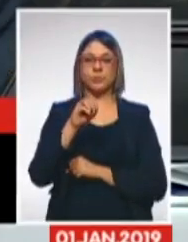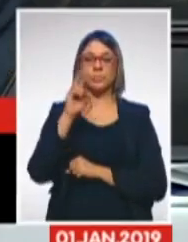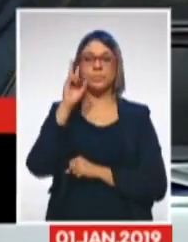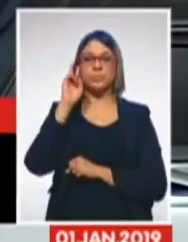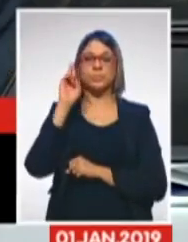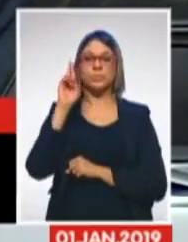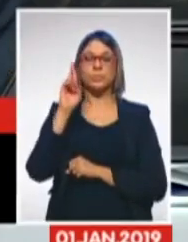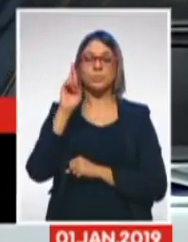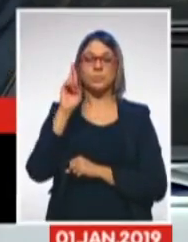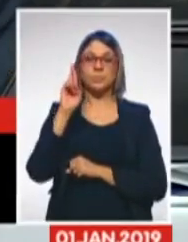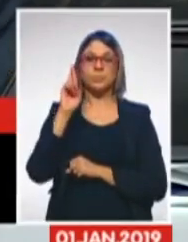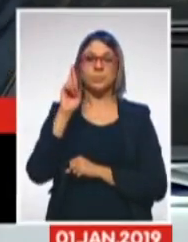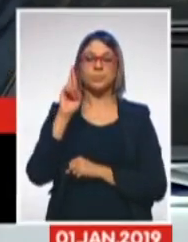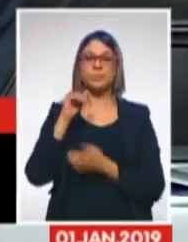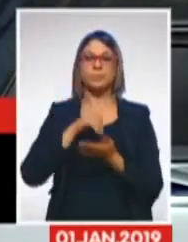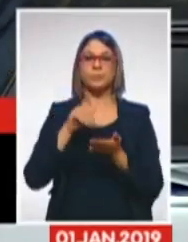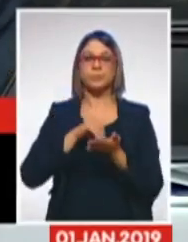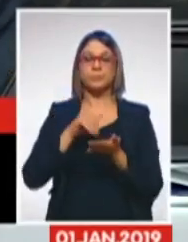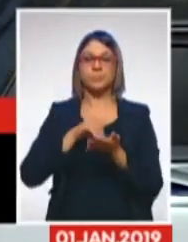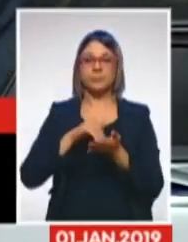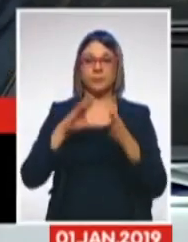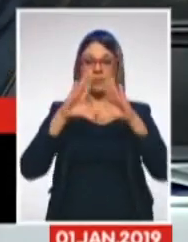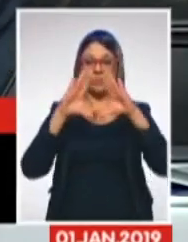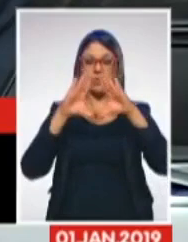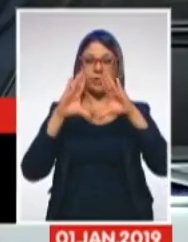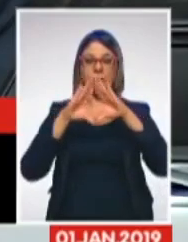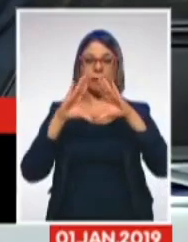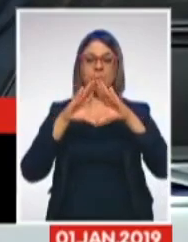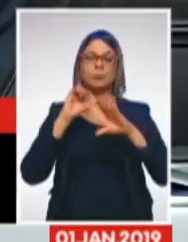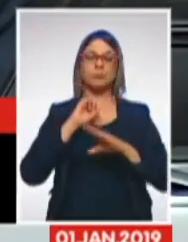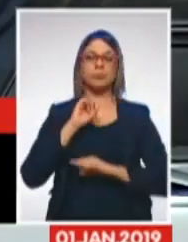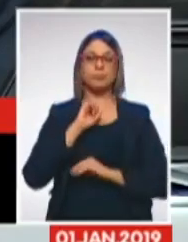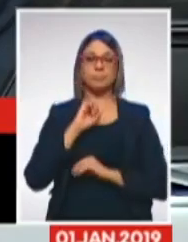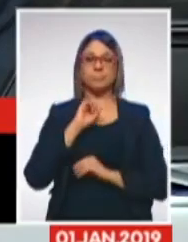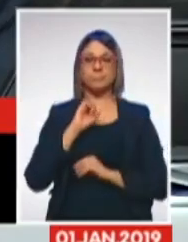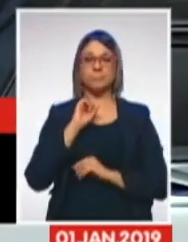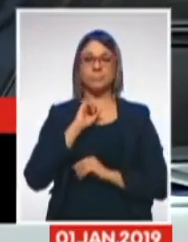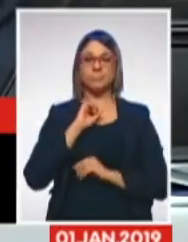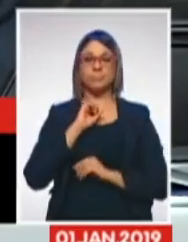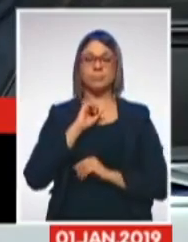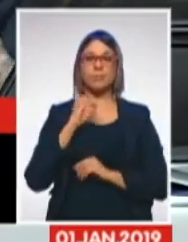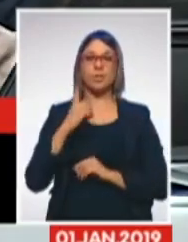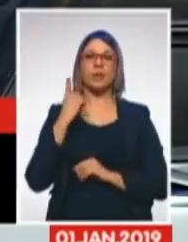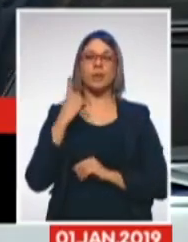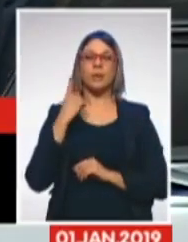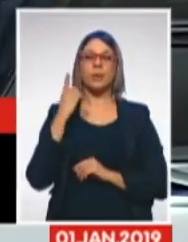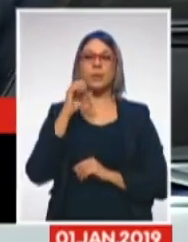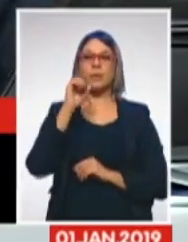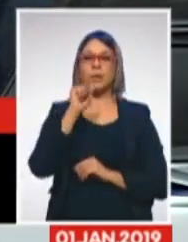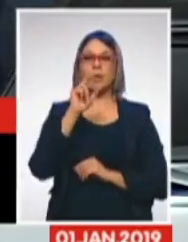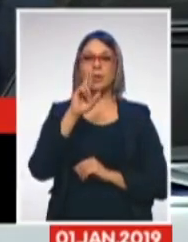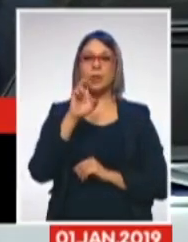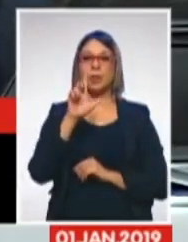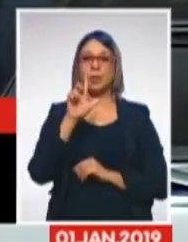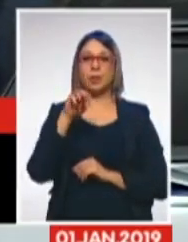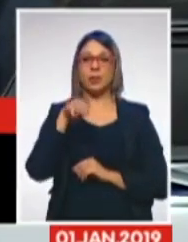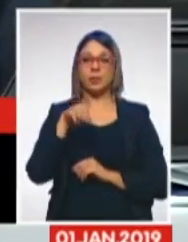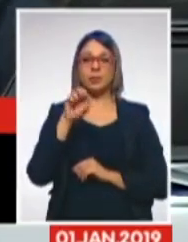senhor Secretário da Assembleia Legislativa do Estado de Minas Gerais, deputado Arley Santiago.